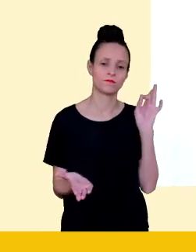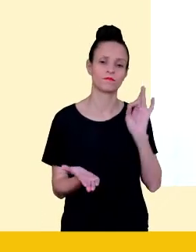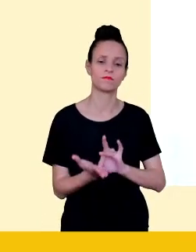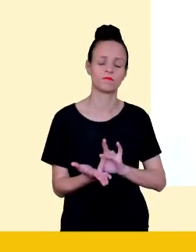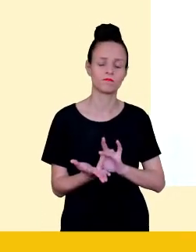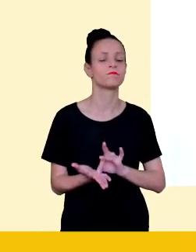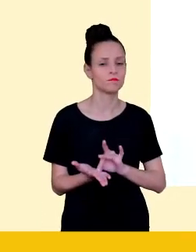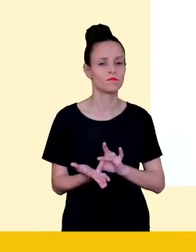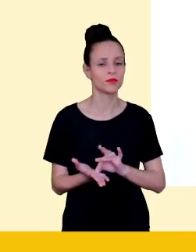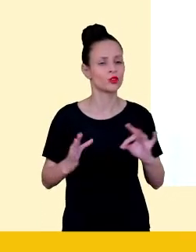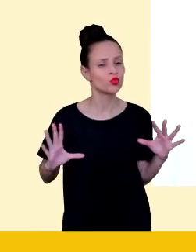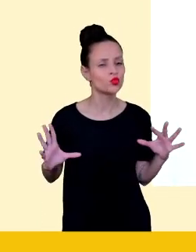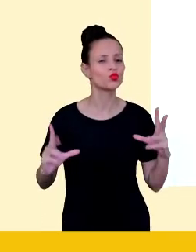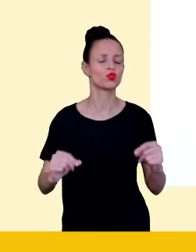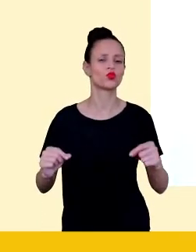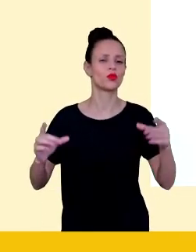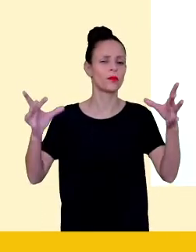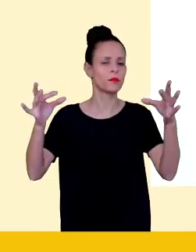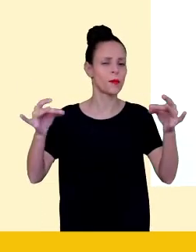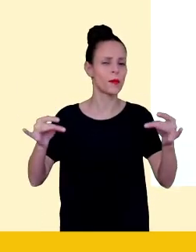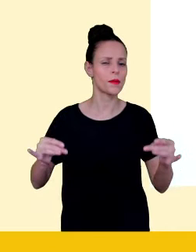nesse sentido que eles assim, se confirma